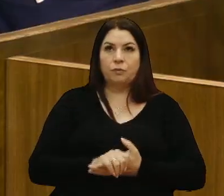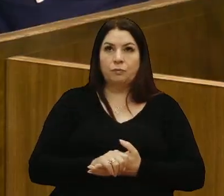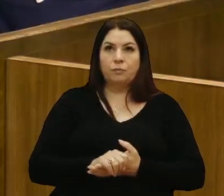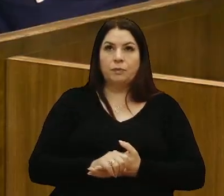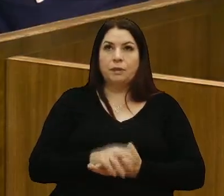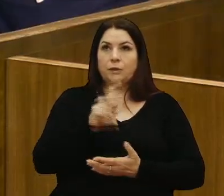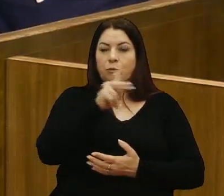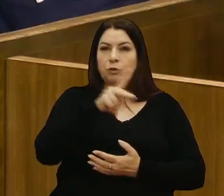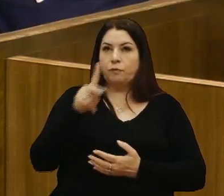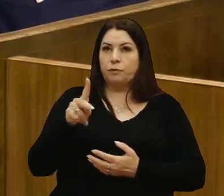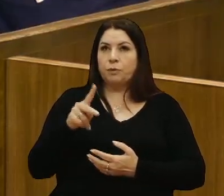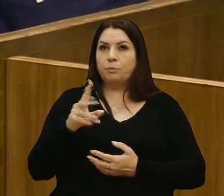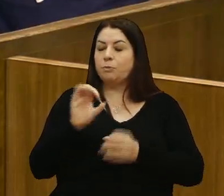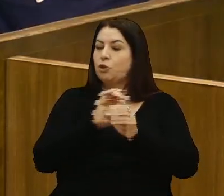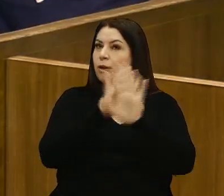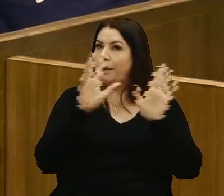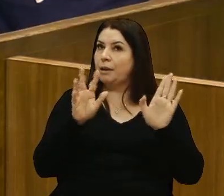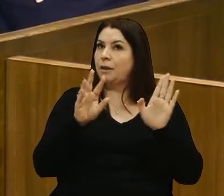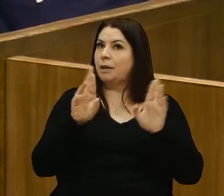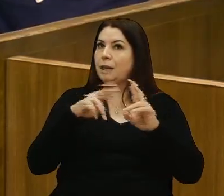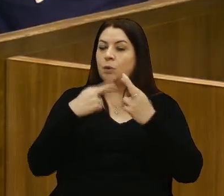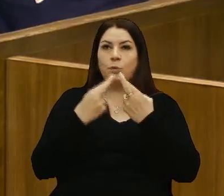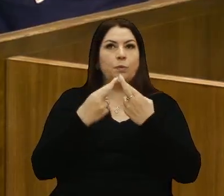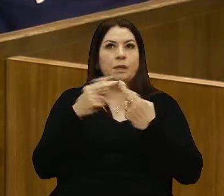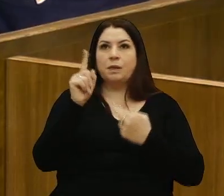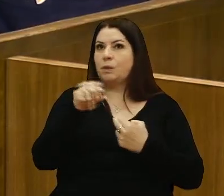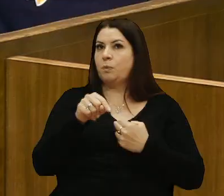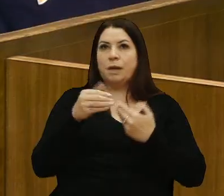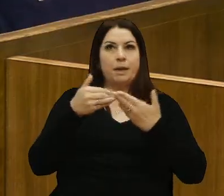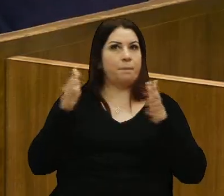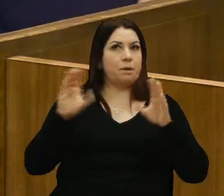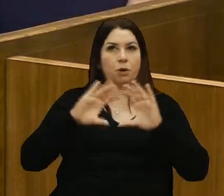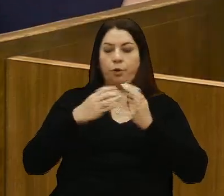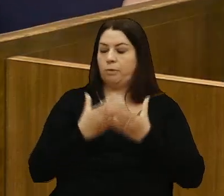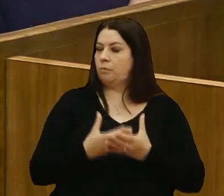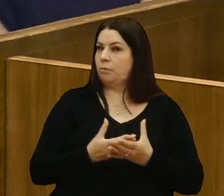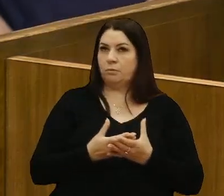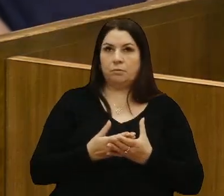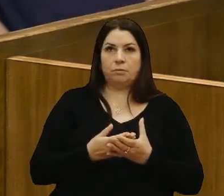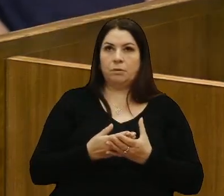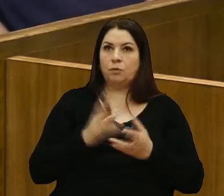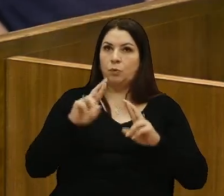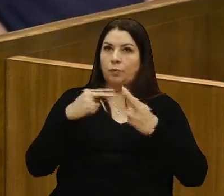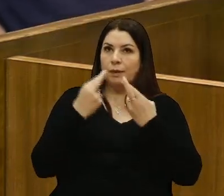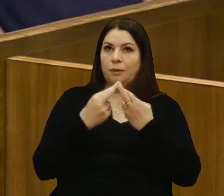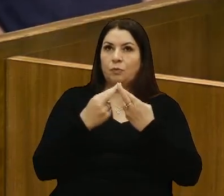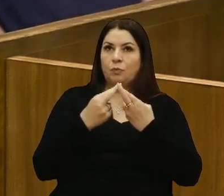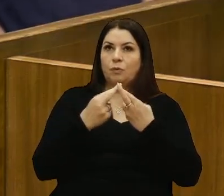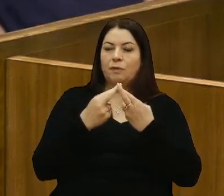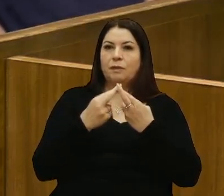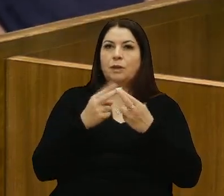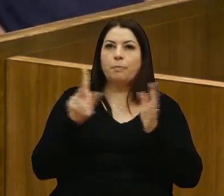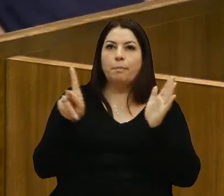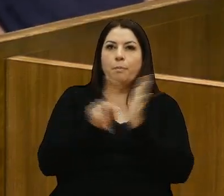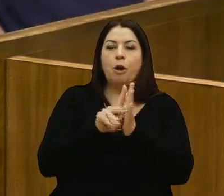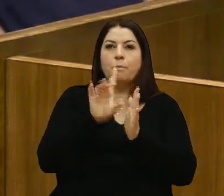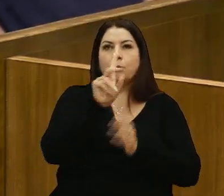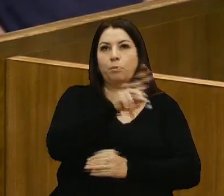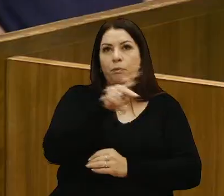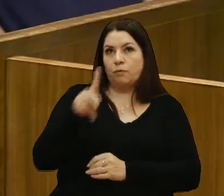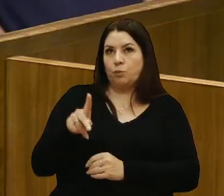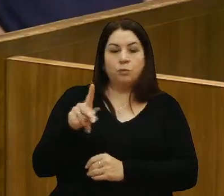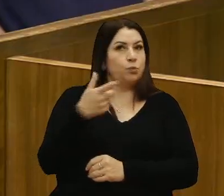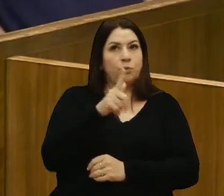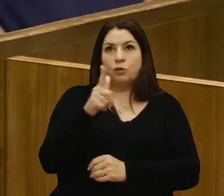os profs, porque ela deixou bem claro que aquela reunião não era aberta à comunidade. Aquela reunião era exclusiva para os profs.